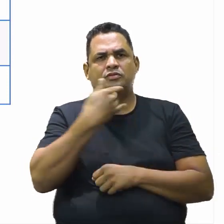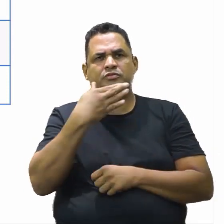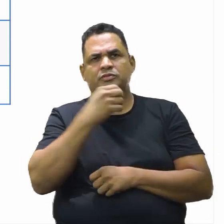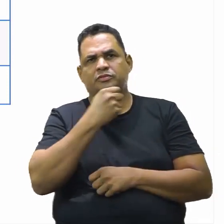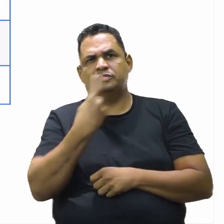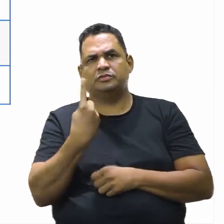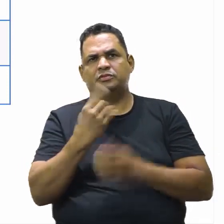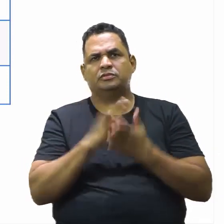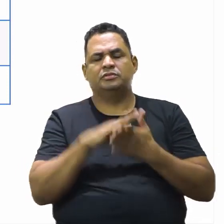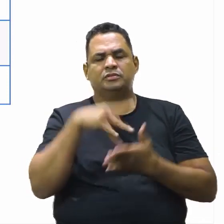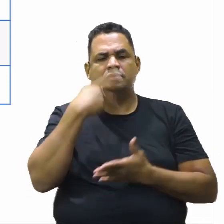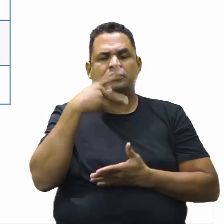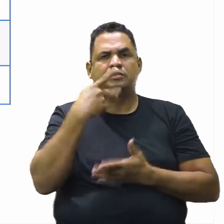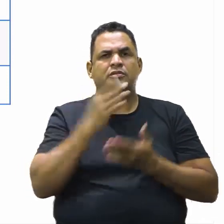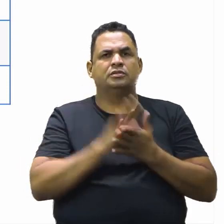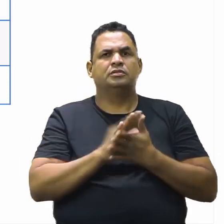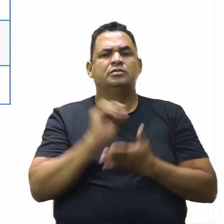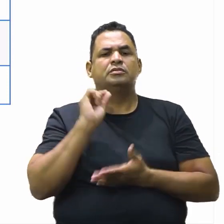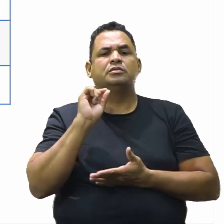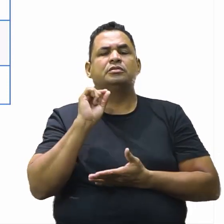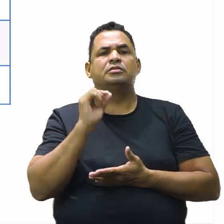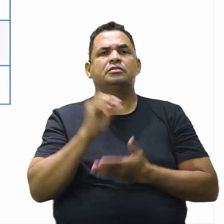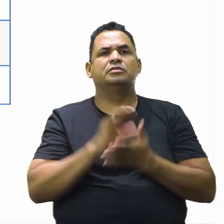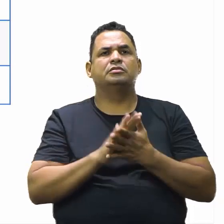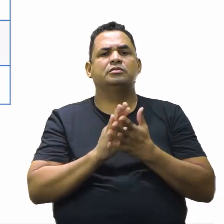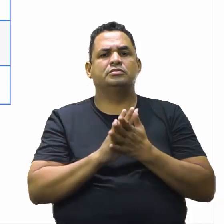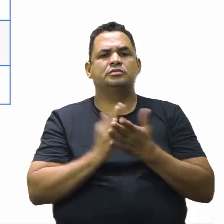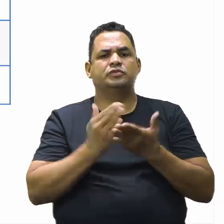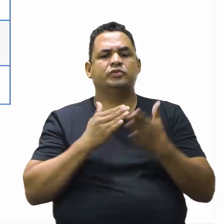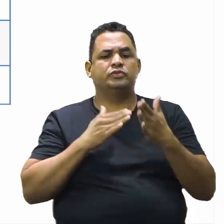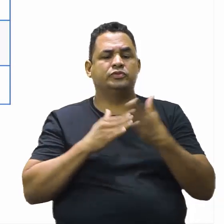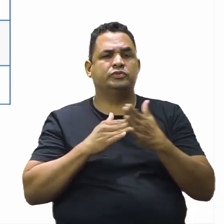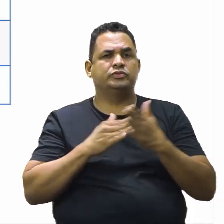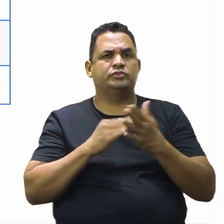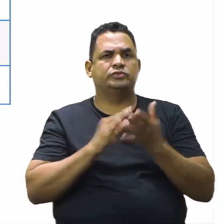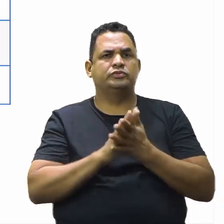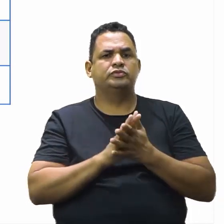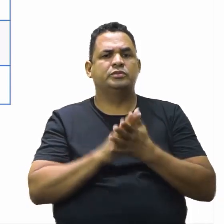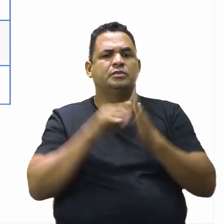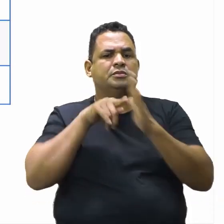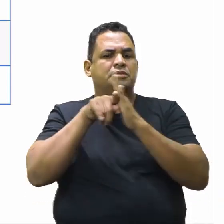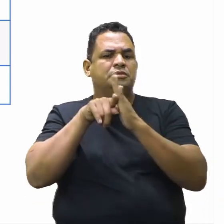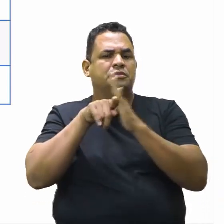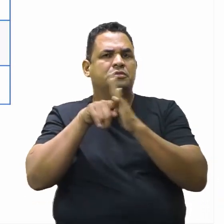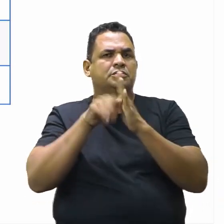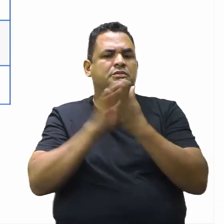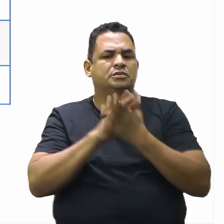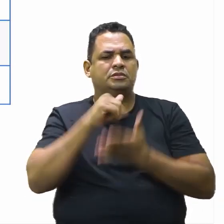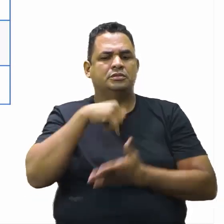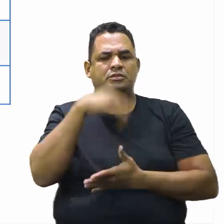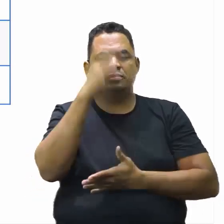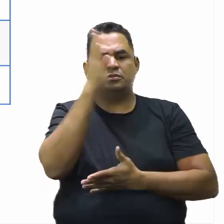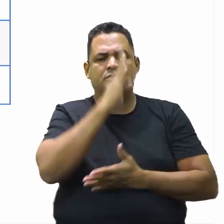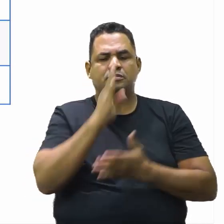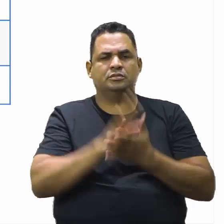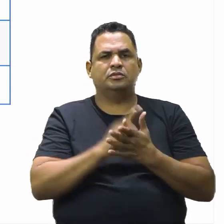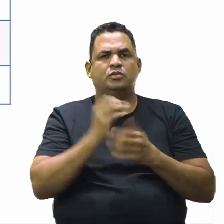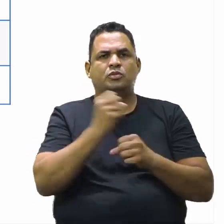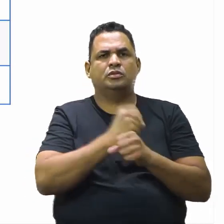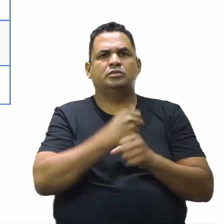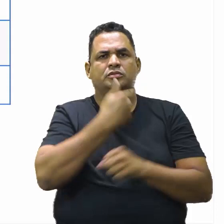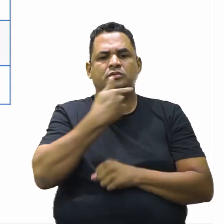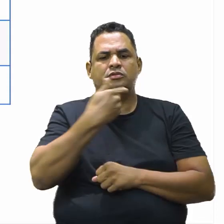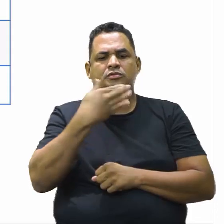2021. Falei para vocês o seguinte, que o último censo que foi realizado no Brasil foi em